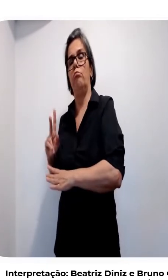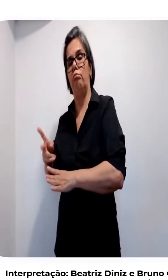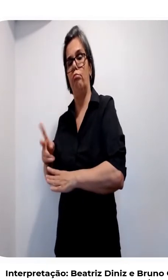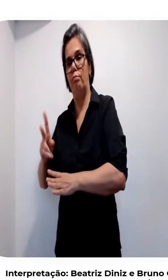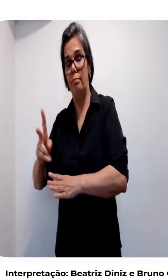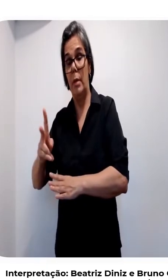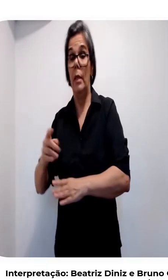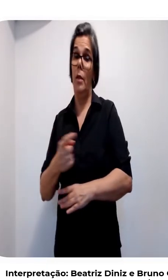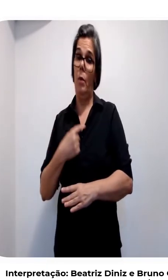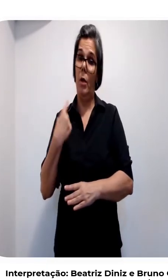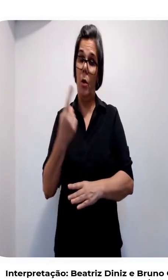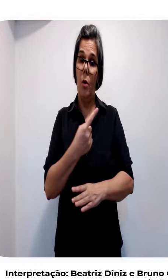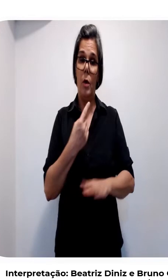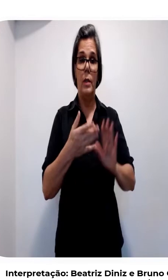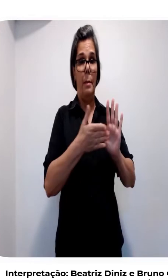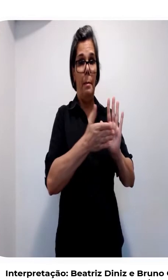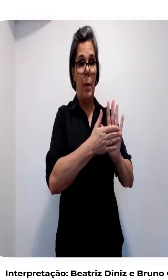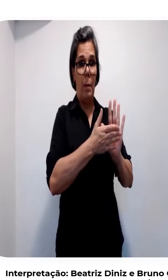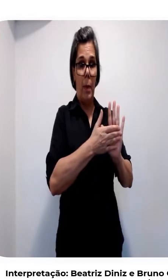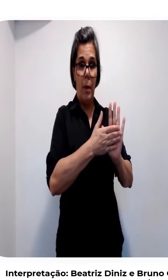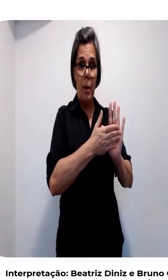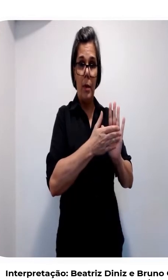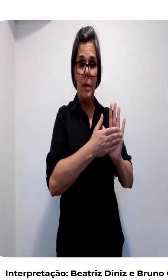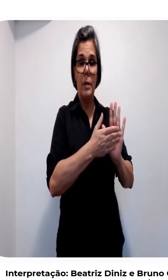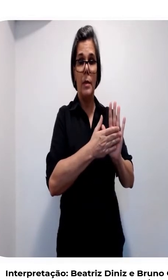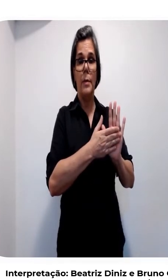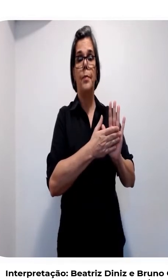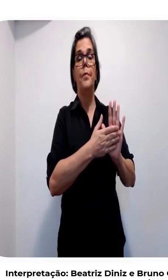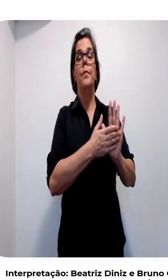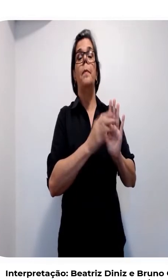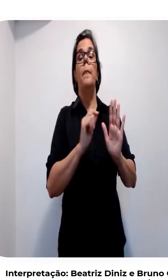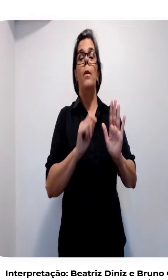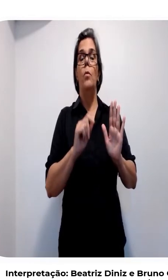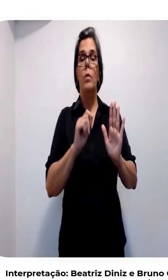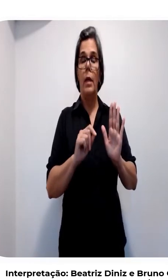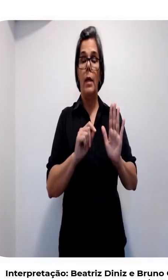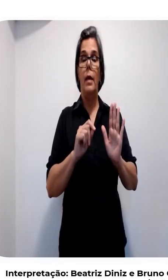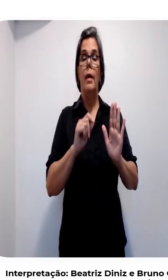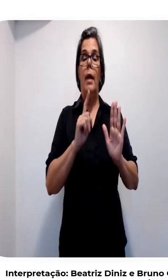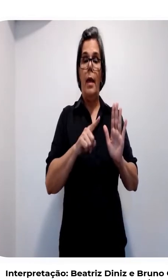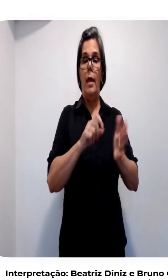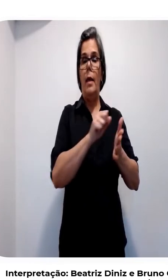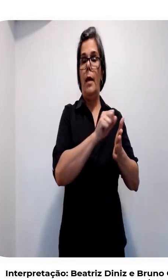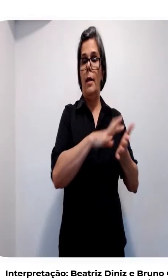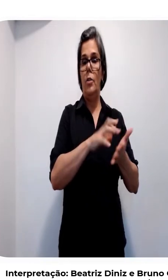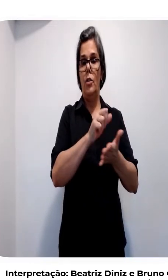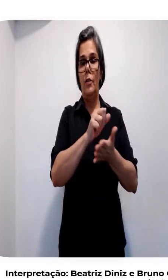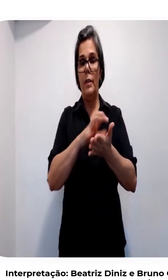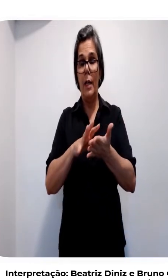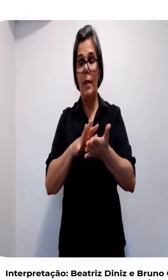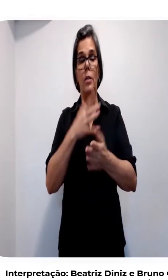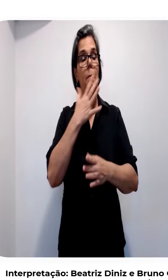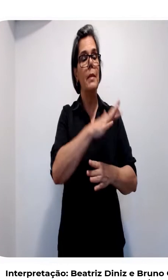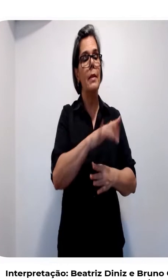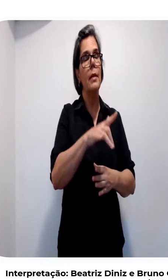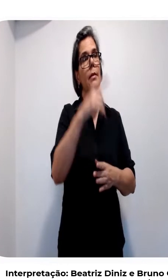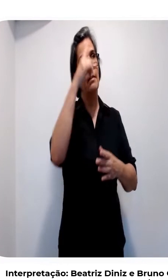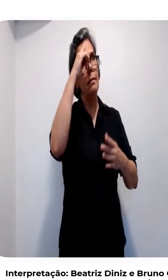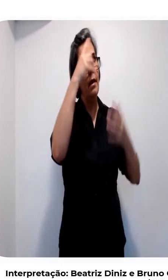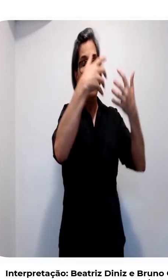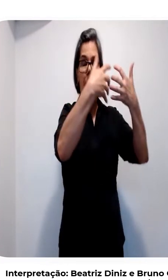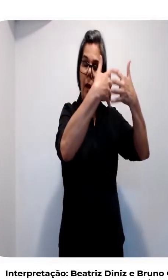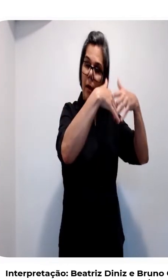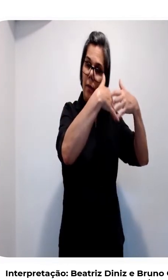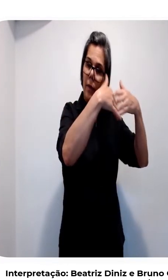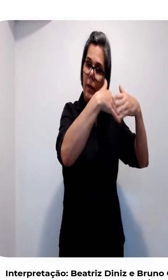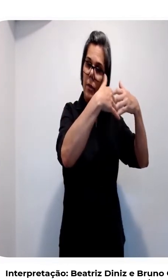propõe e tenta fazer com que aconteça em todas as atividades e propostas é que as crianças reflitam. E aí